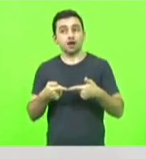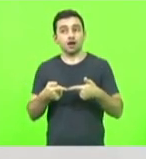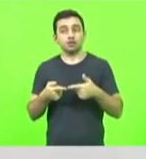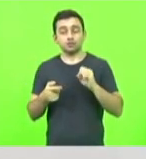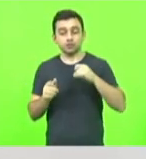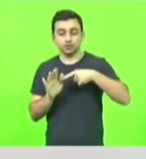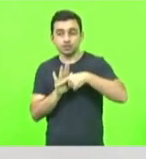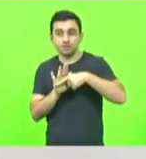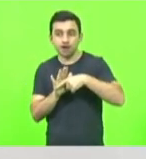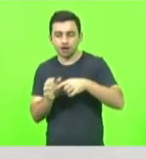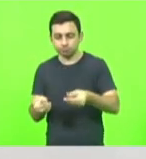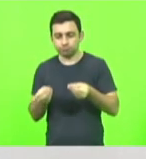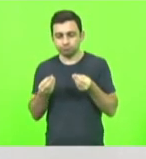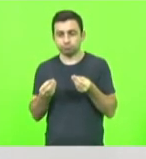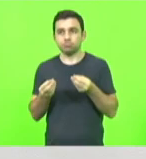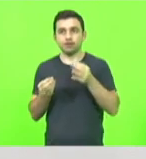exame.